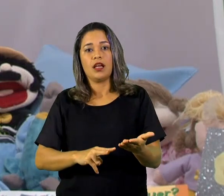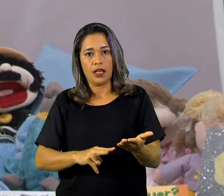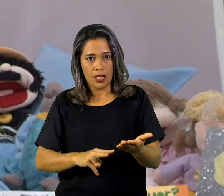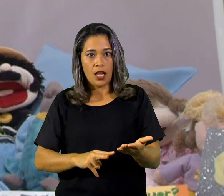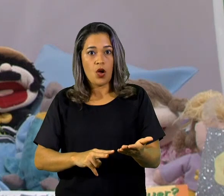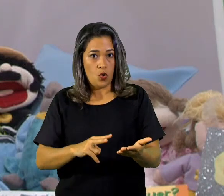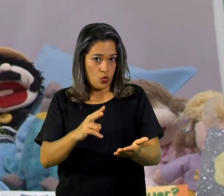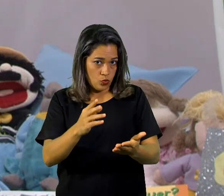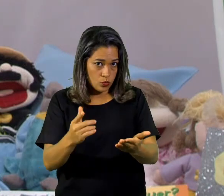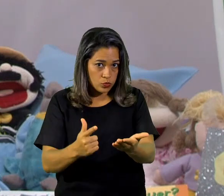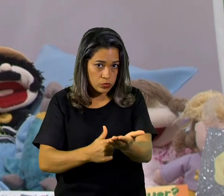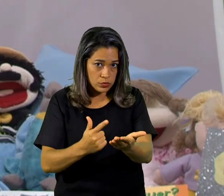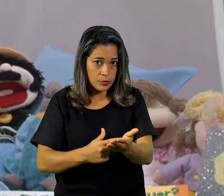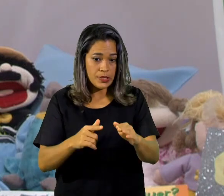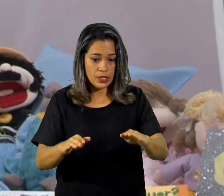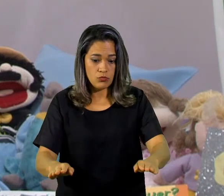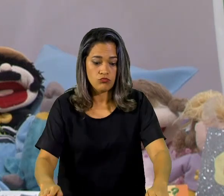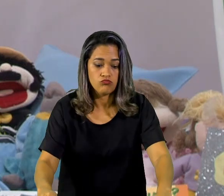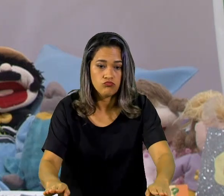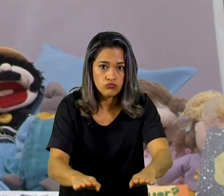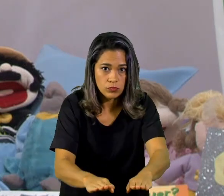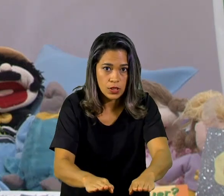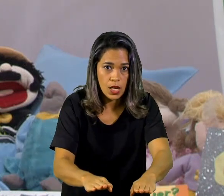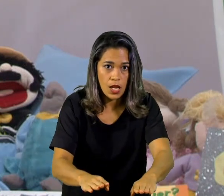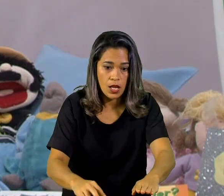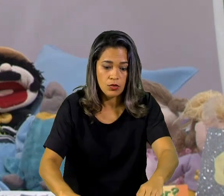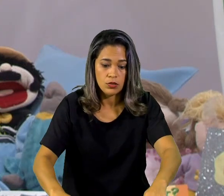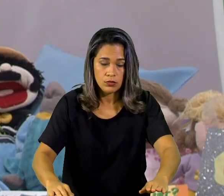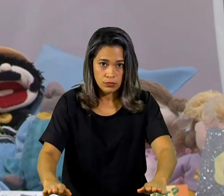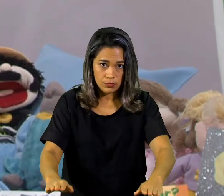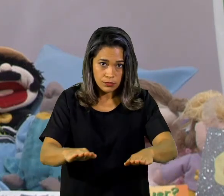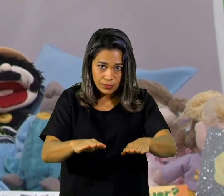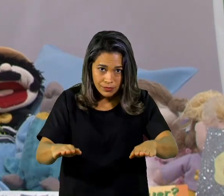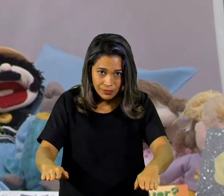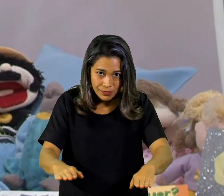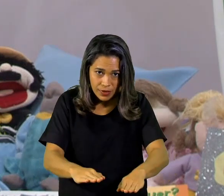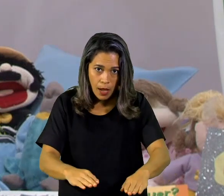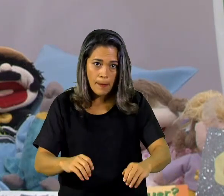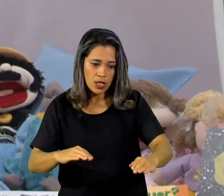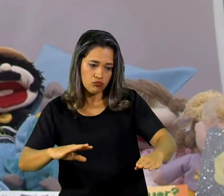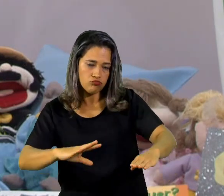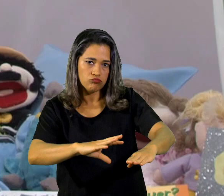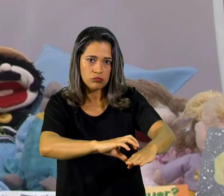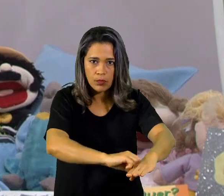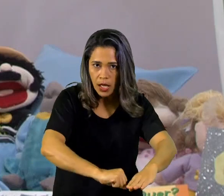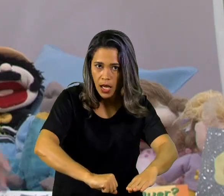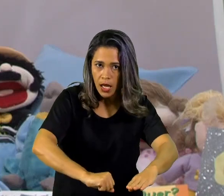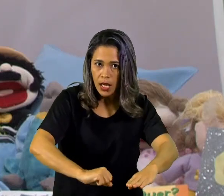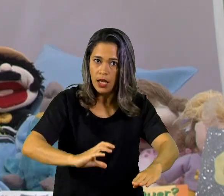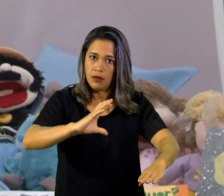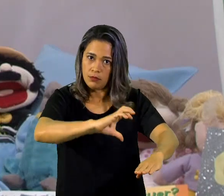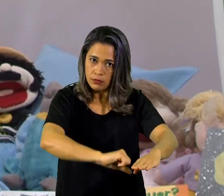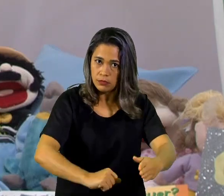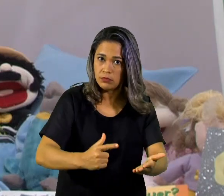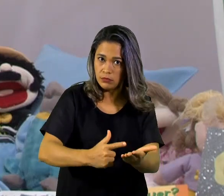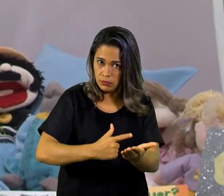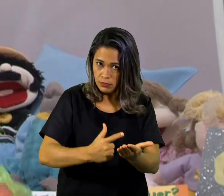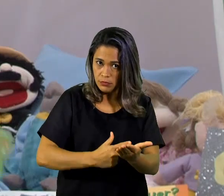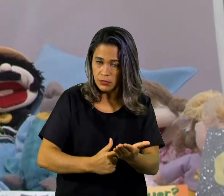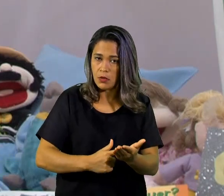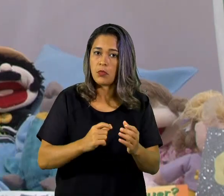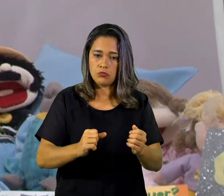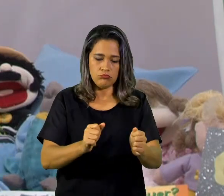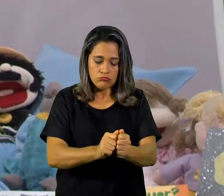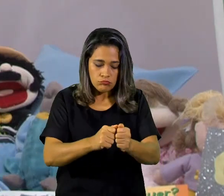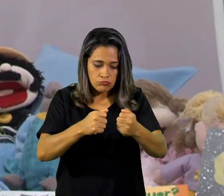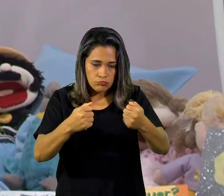criança, ela tem que ter acesso ao livro. Você tem que deixar a criança manipular o livro. Então, quando você